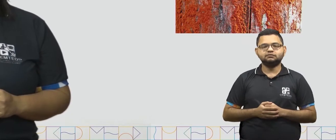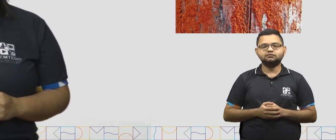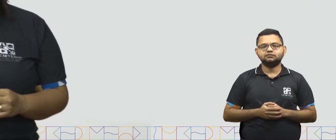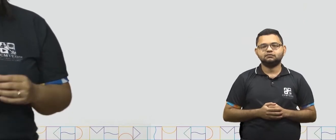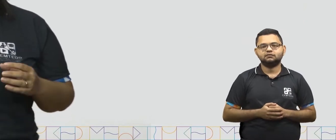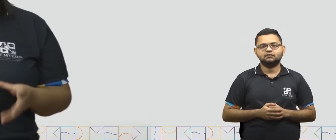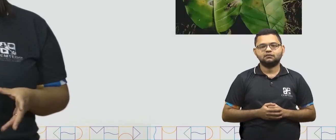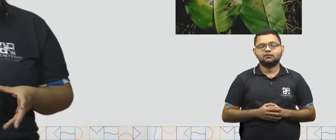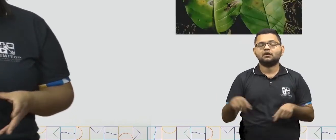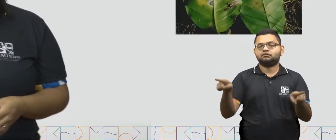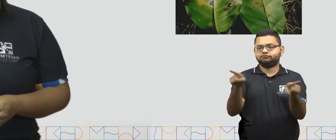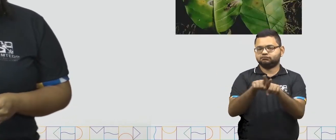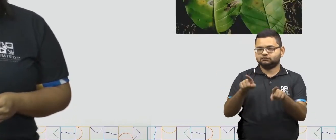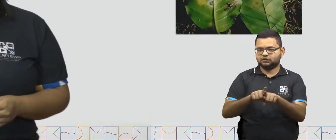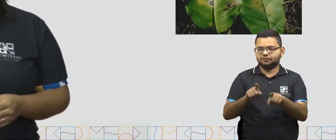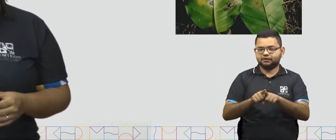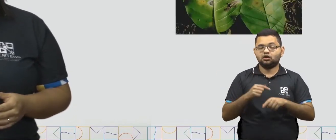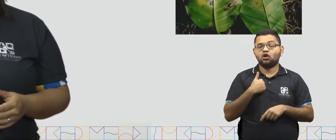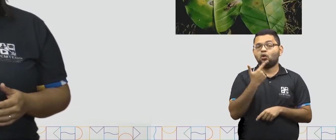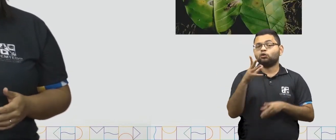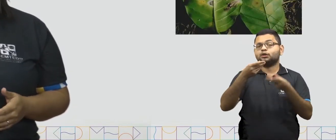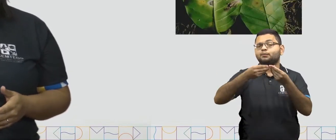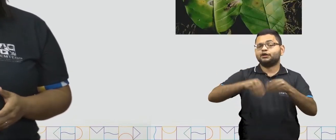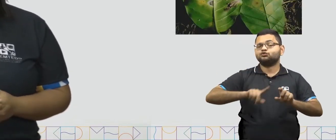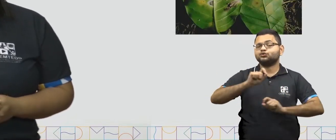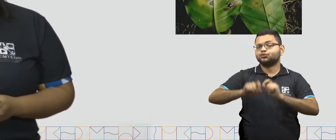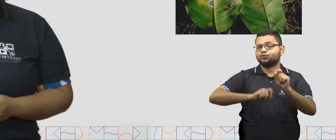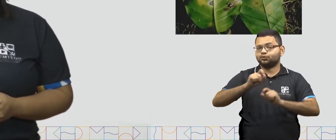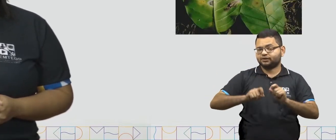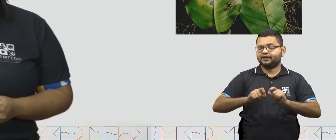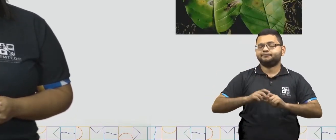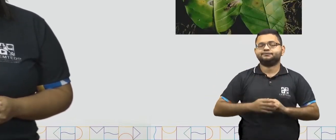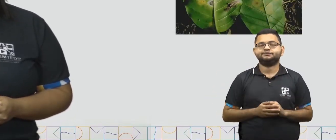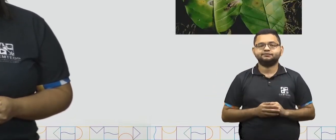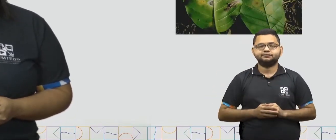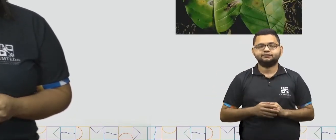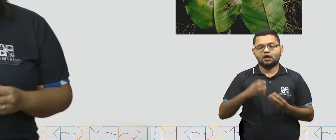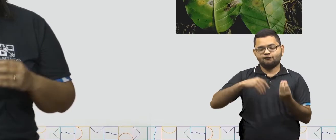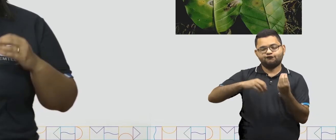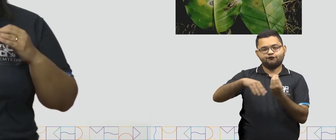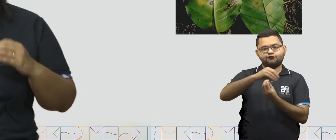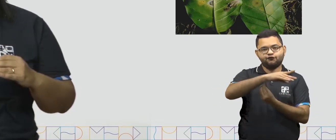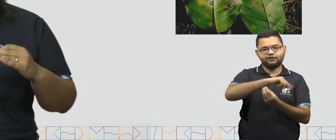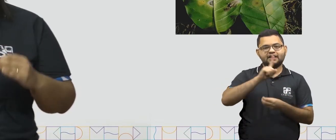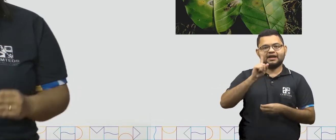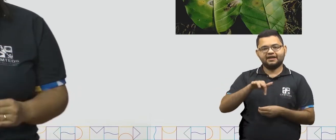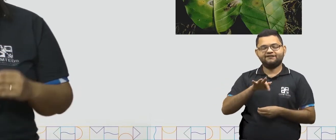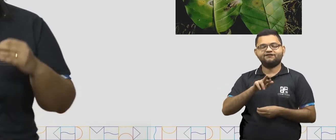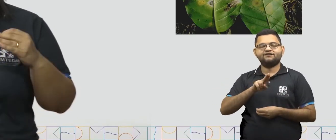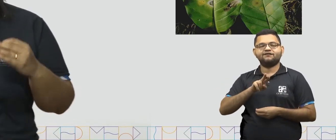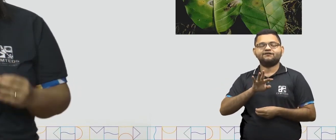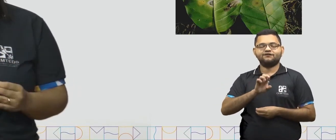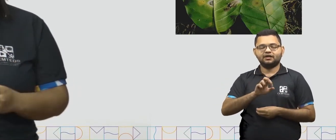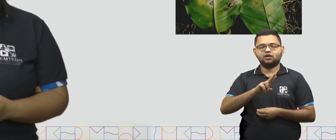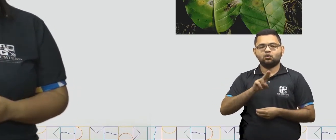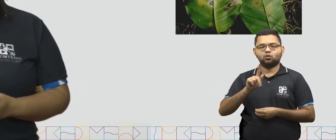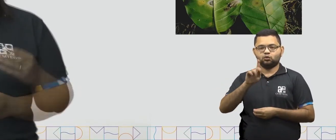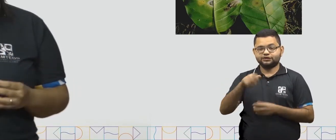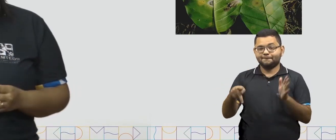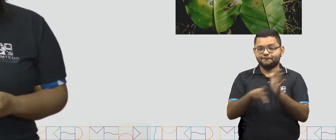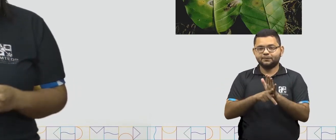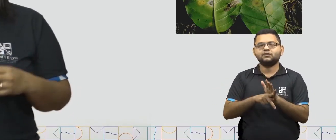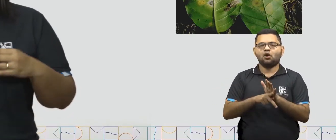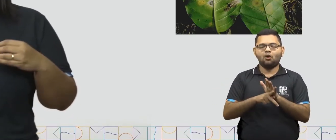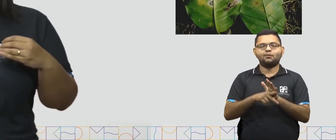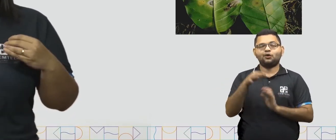econômica. Além disso, outro prejuízo econômico causado por fungos é a ferrugem do cafeeiro,